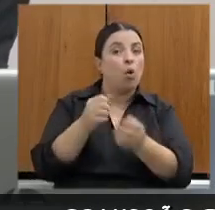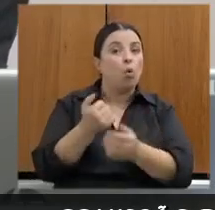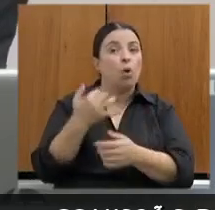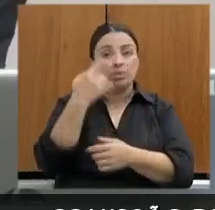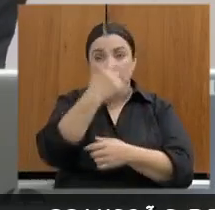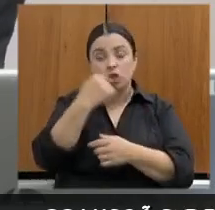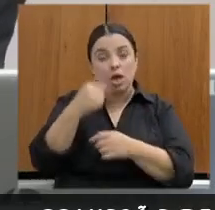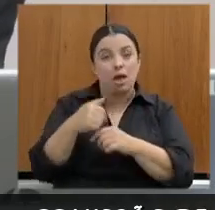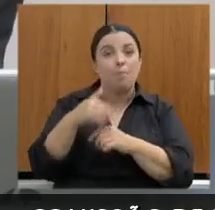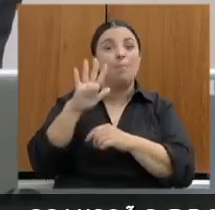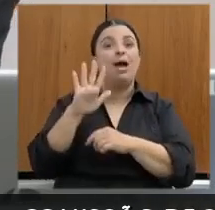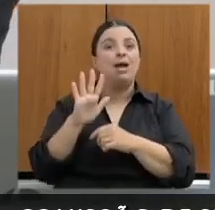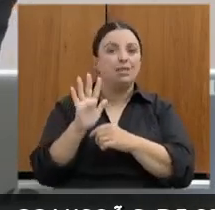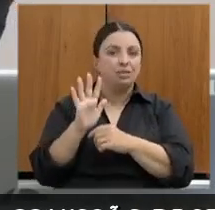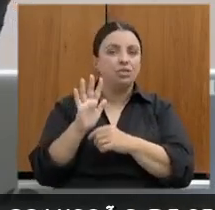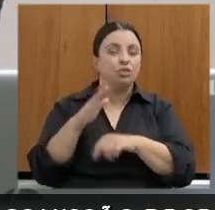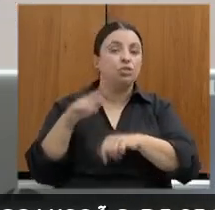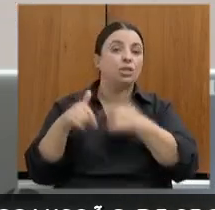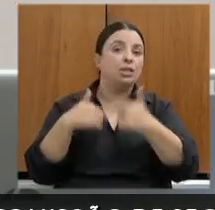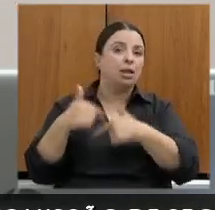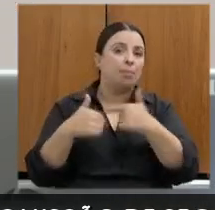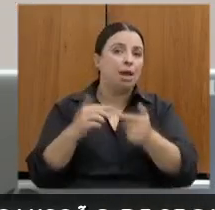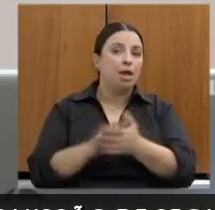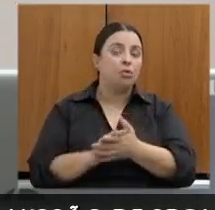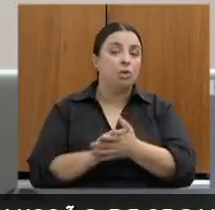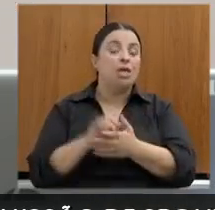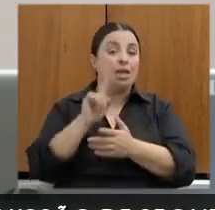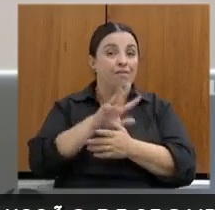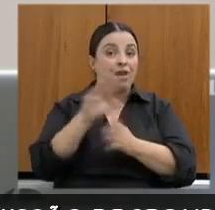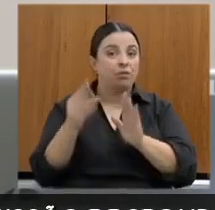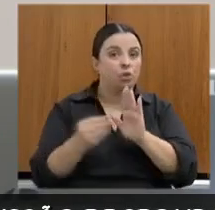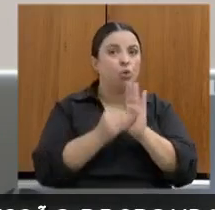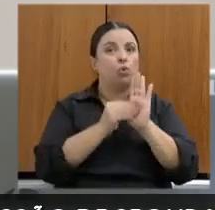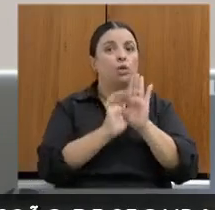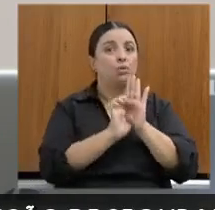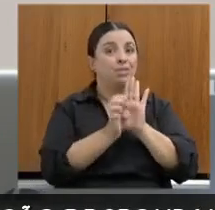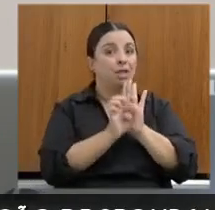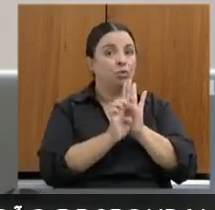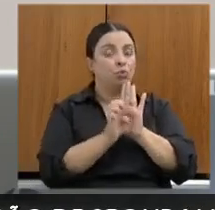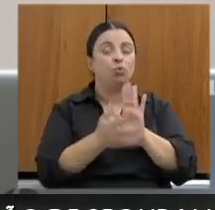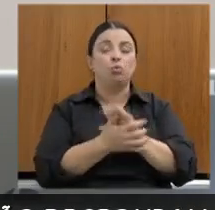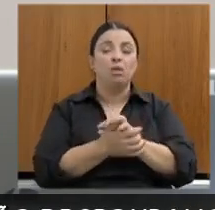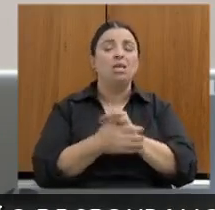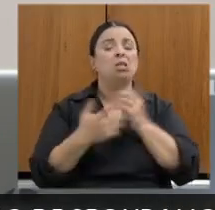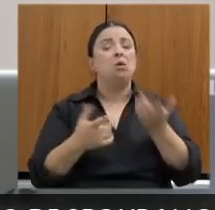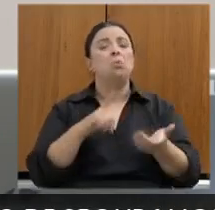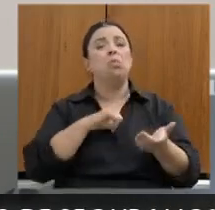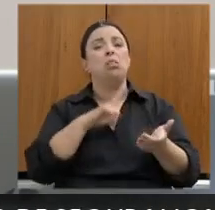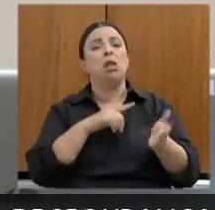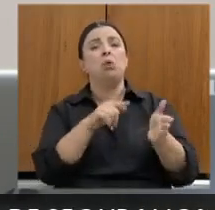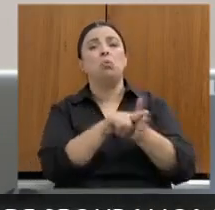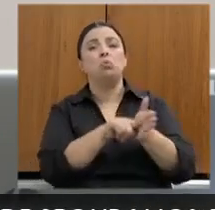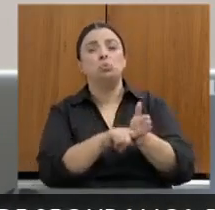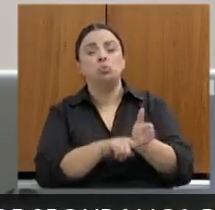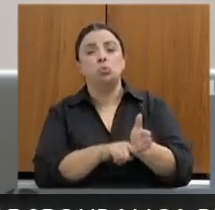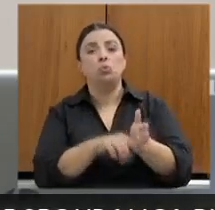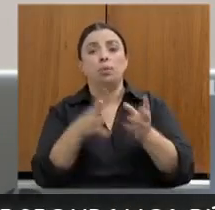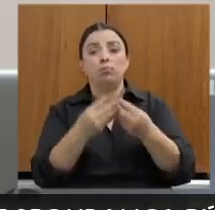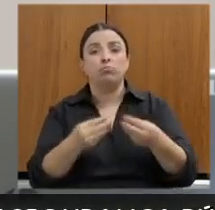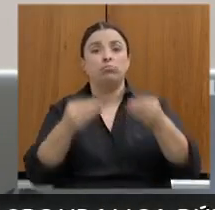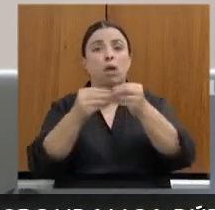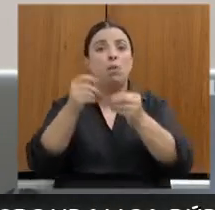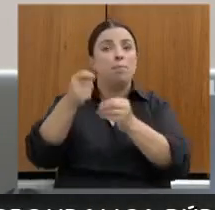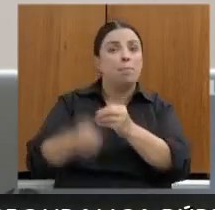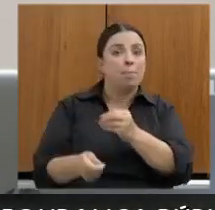no pele 75 prazo de um ano dentro do estatuto se há algum estudo a ser feito para remunerar as horas esses